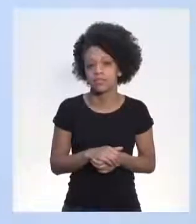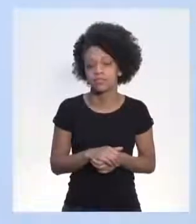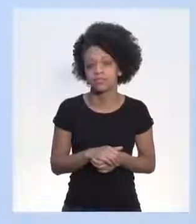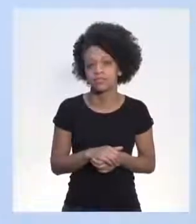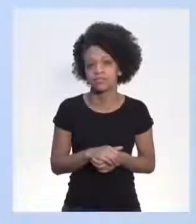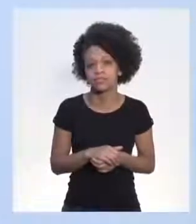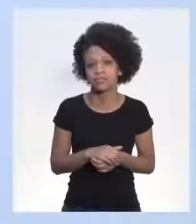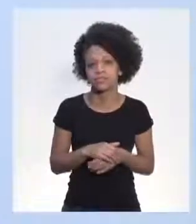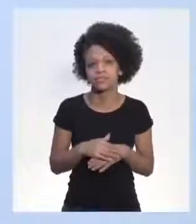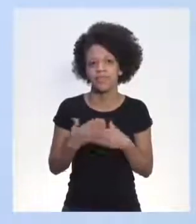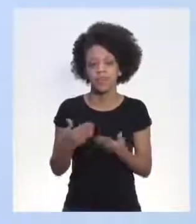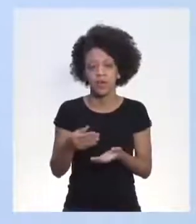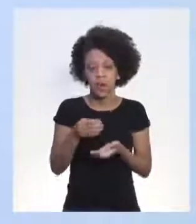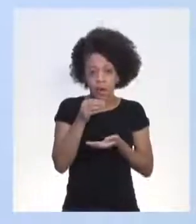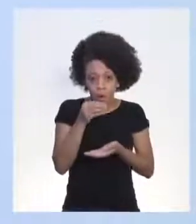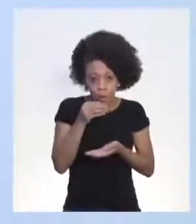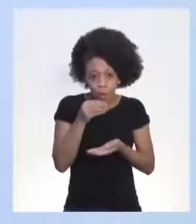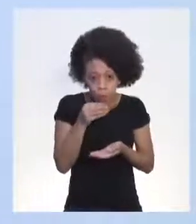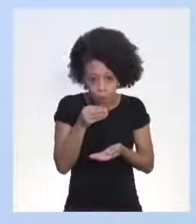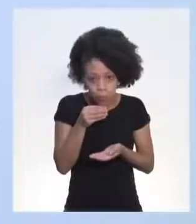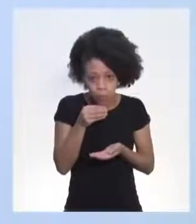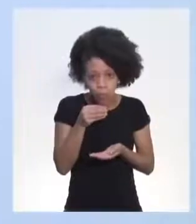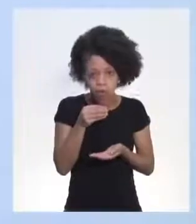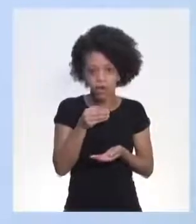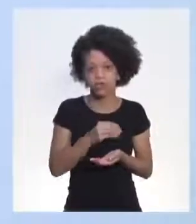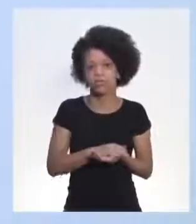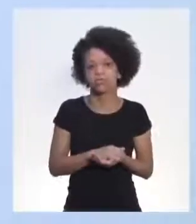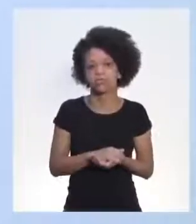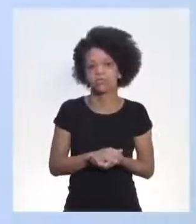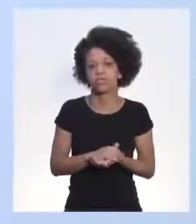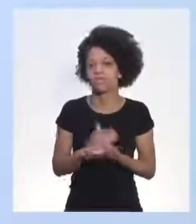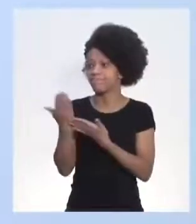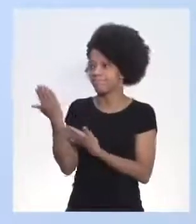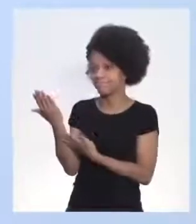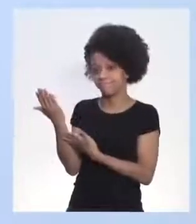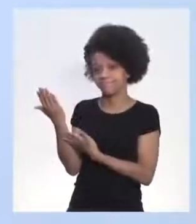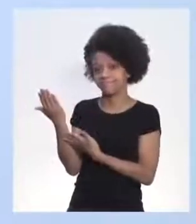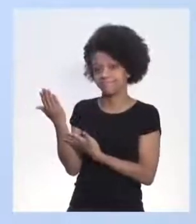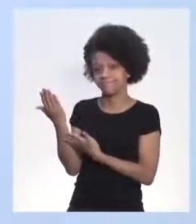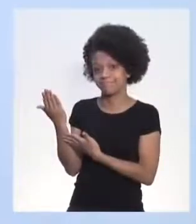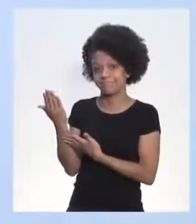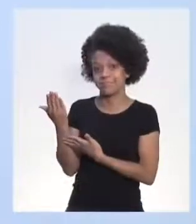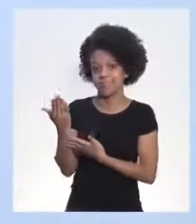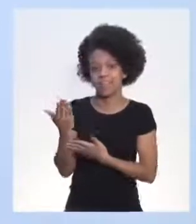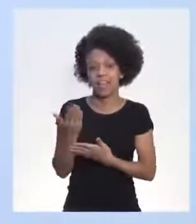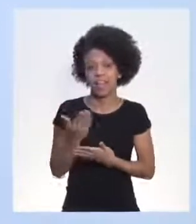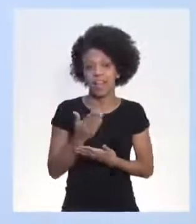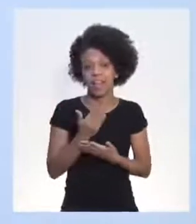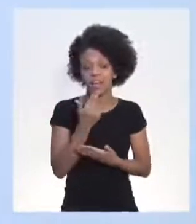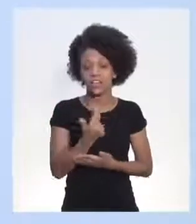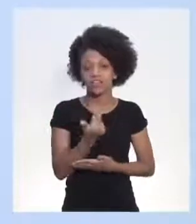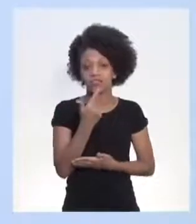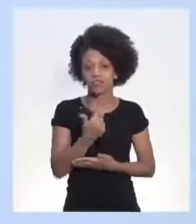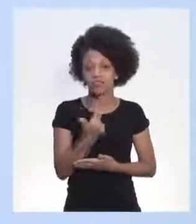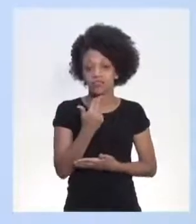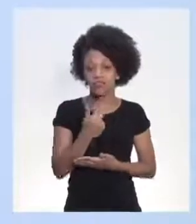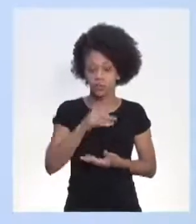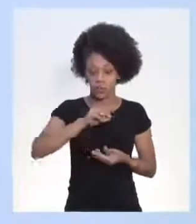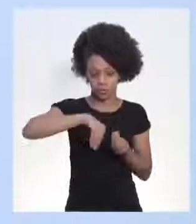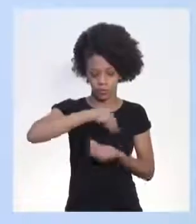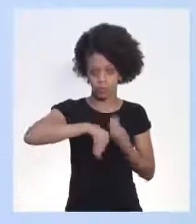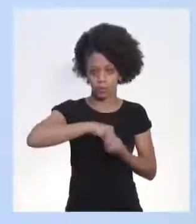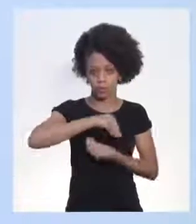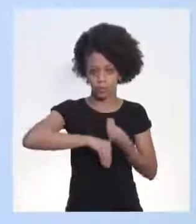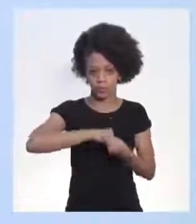Eu assopro aqui, ó. Ah, que legal. Ó, e aí eu tiro a tinta e já mexo com essa própria